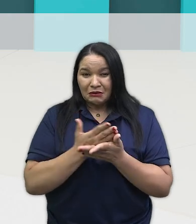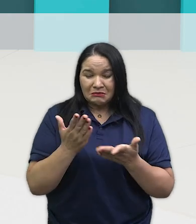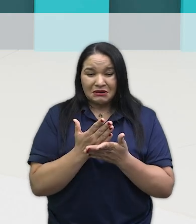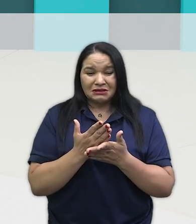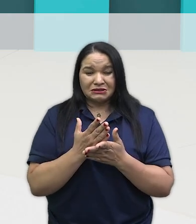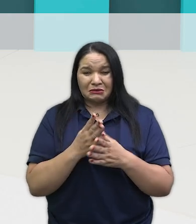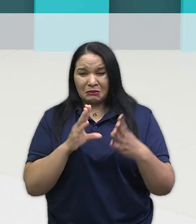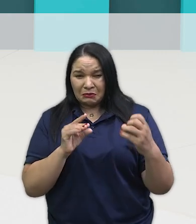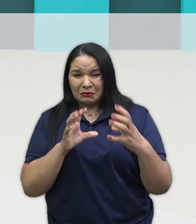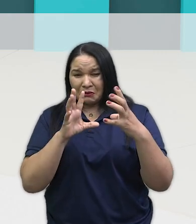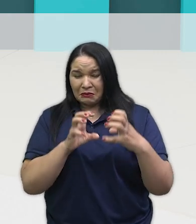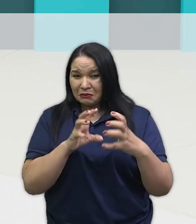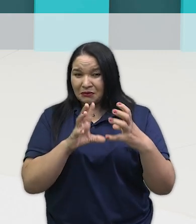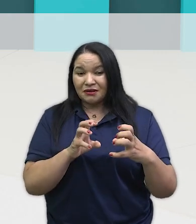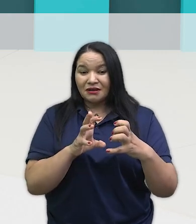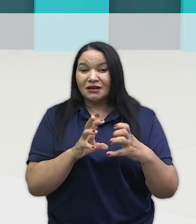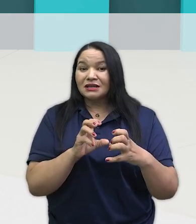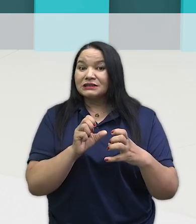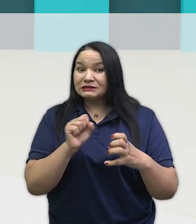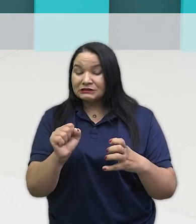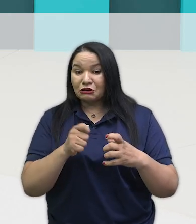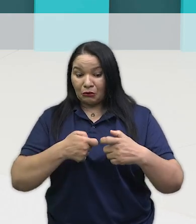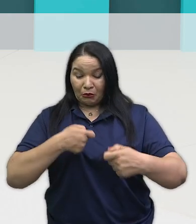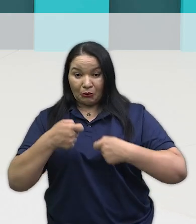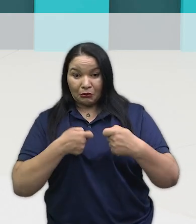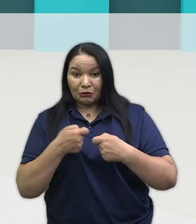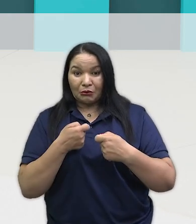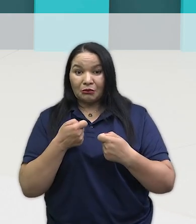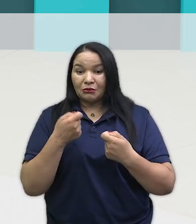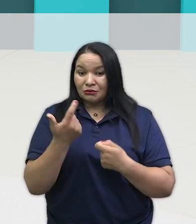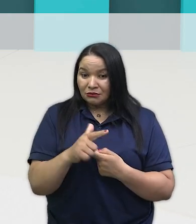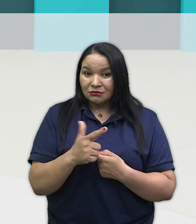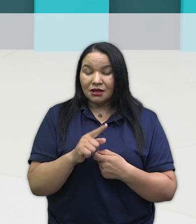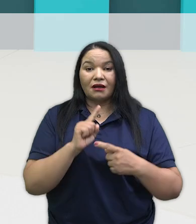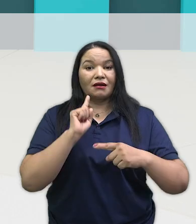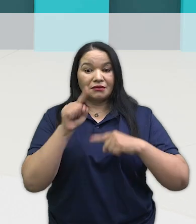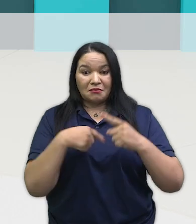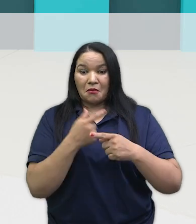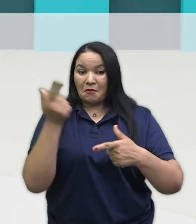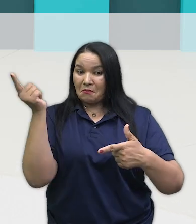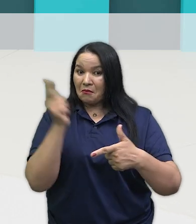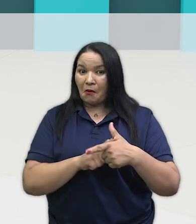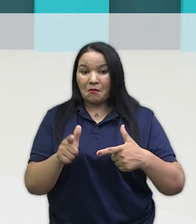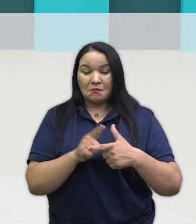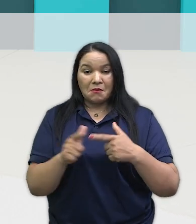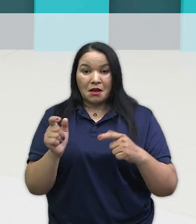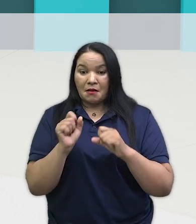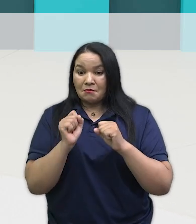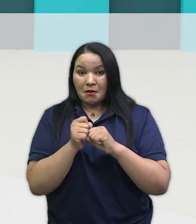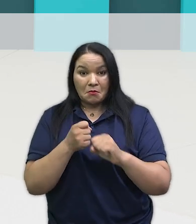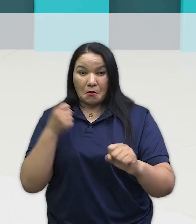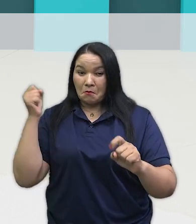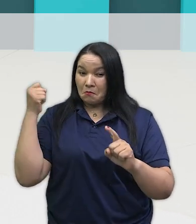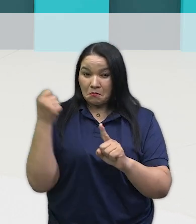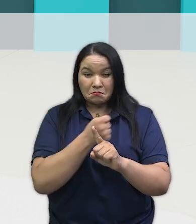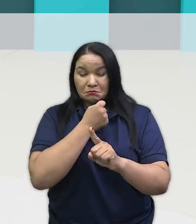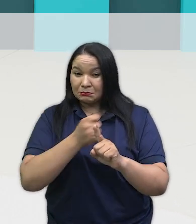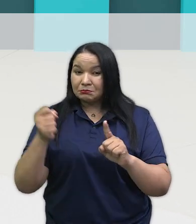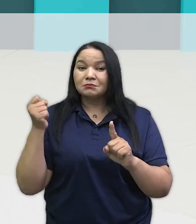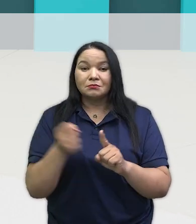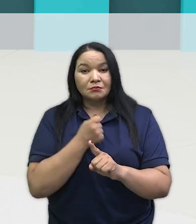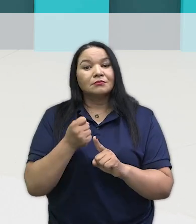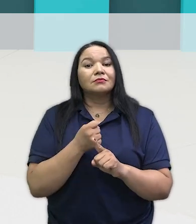um bate-boca, e se você não tiver autocontrole, vai acabar tendo ali agressão, partir